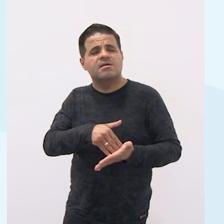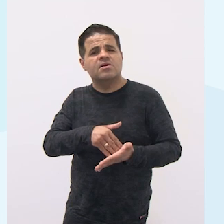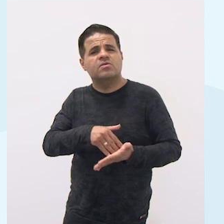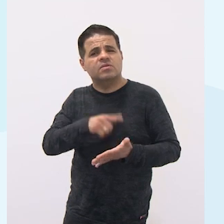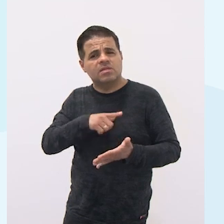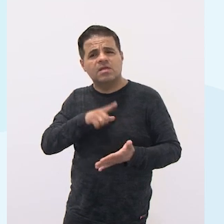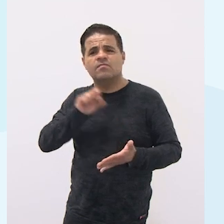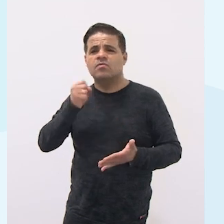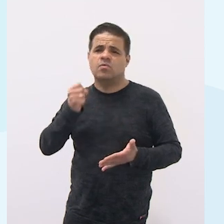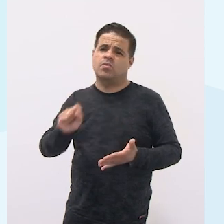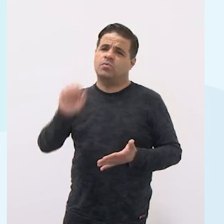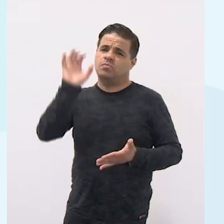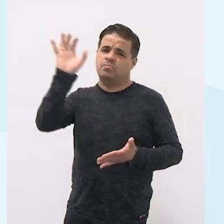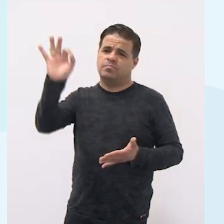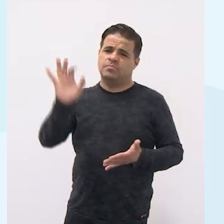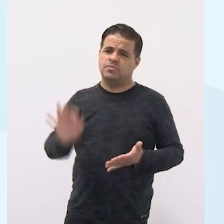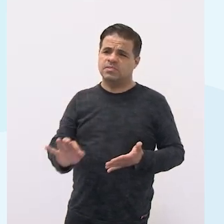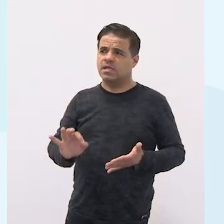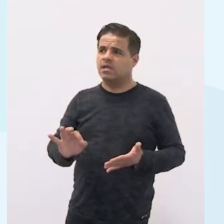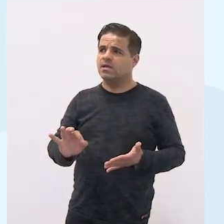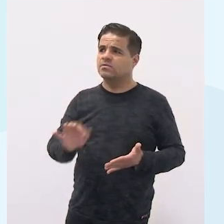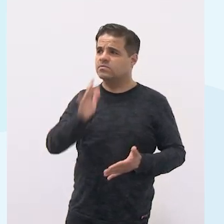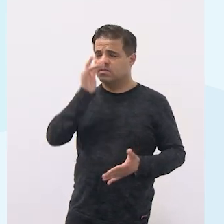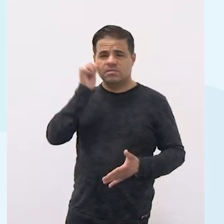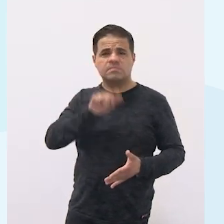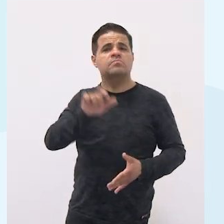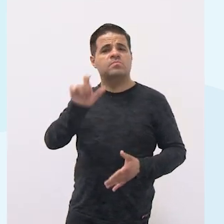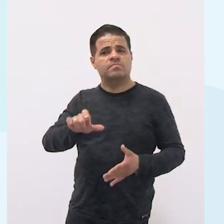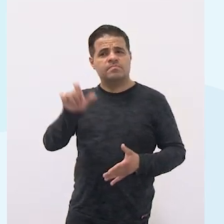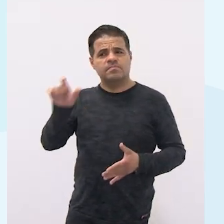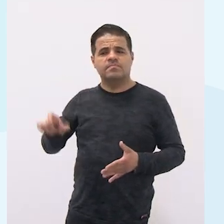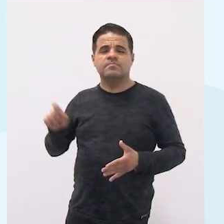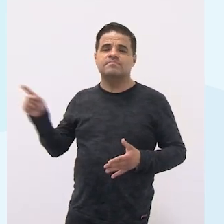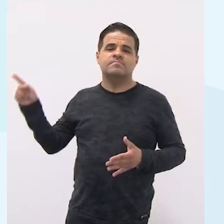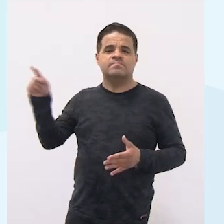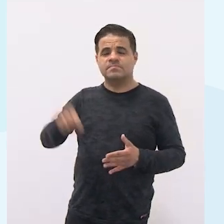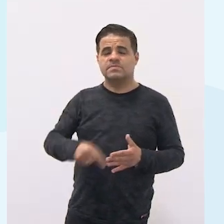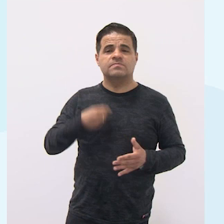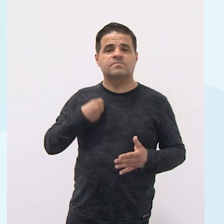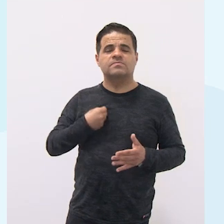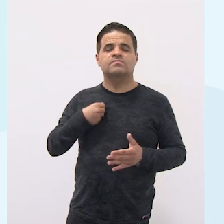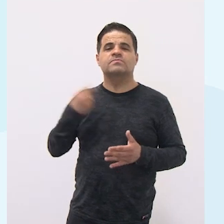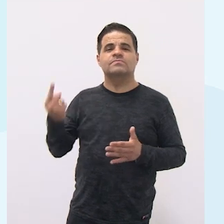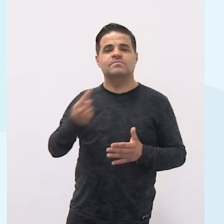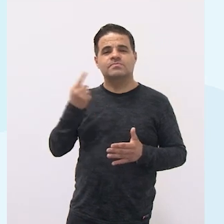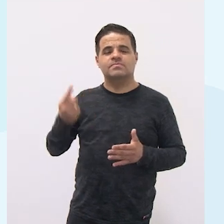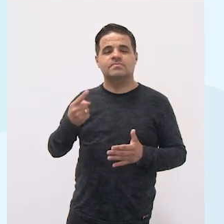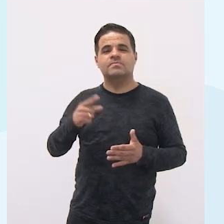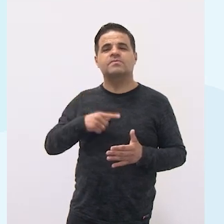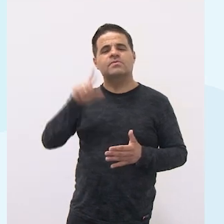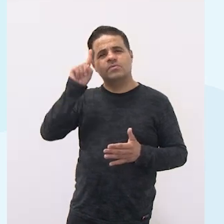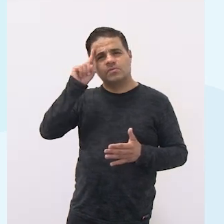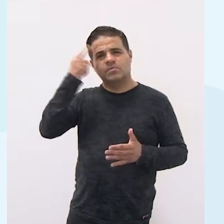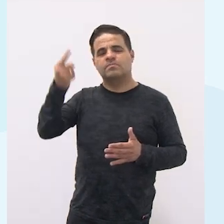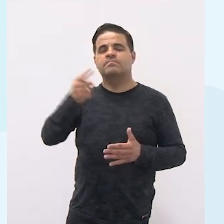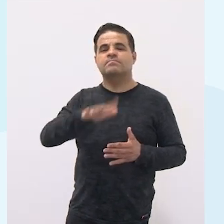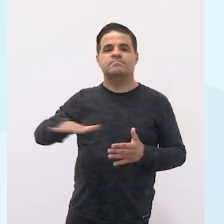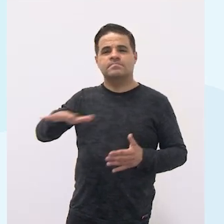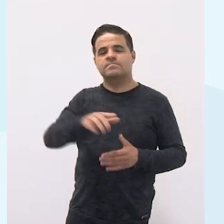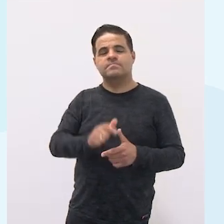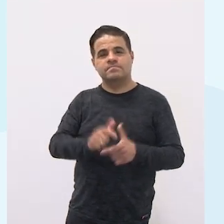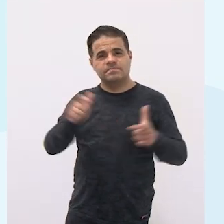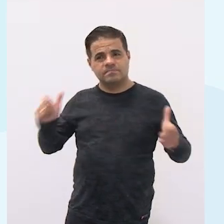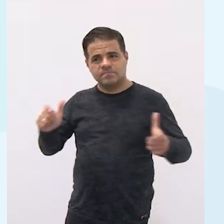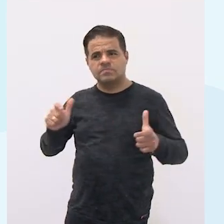teve 8% só dessas mulheres que vinham sozinhas. E sem dúvida, na grande maioria